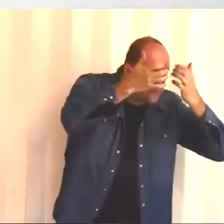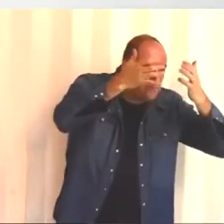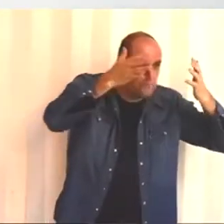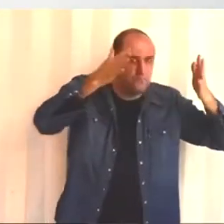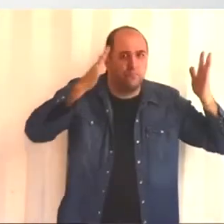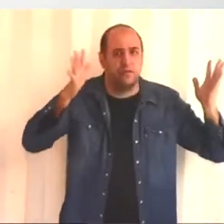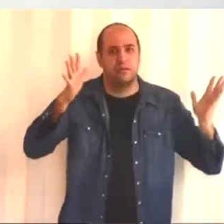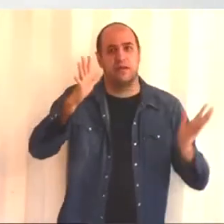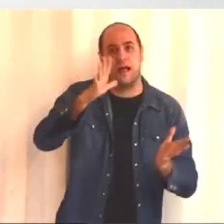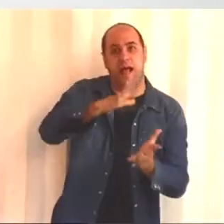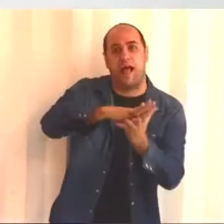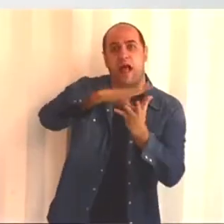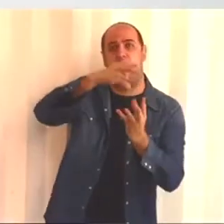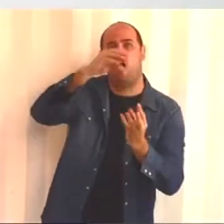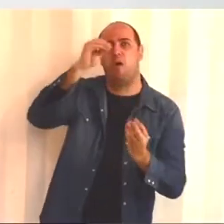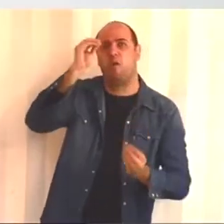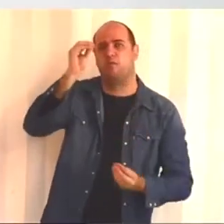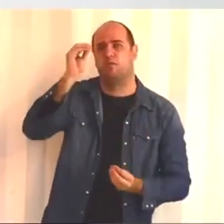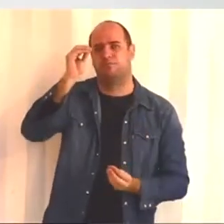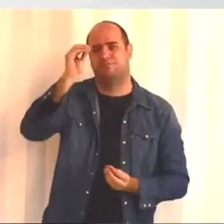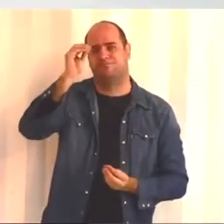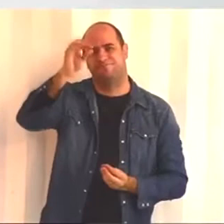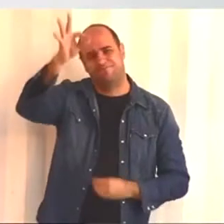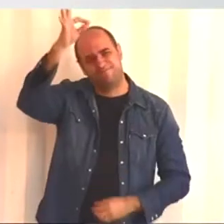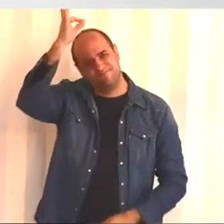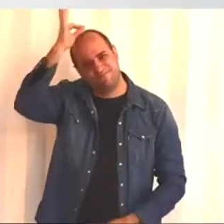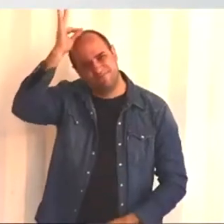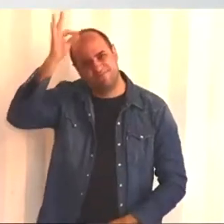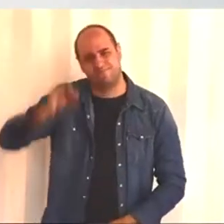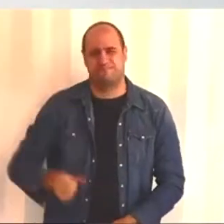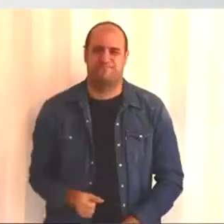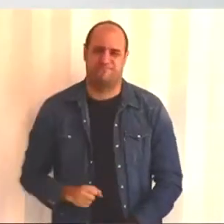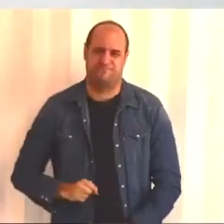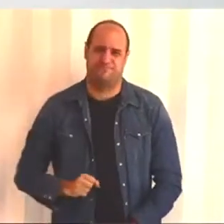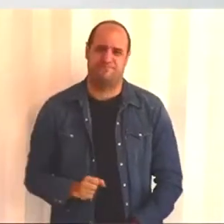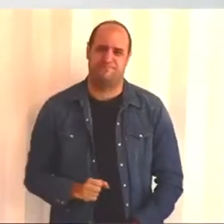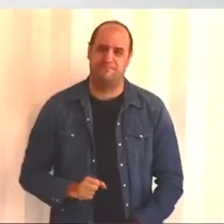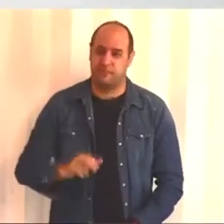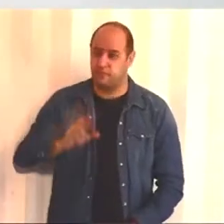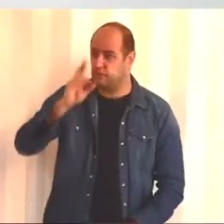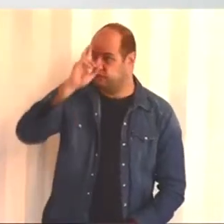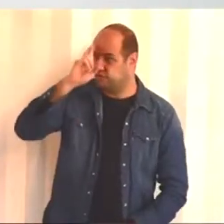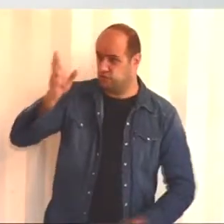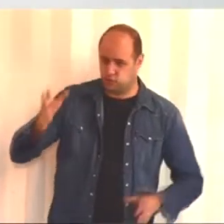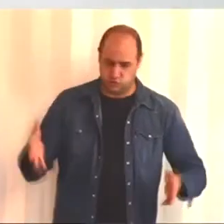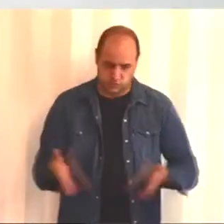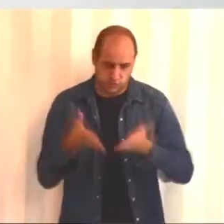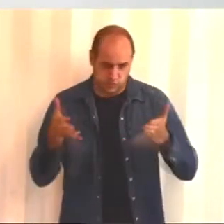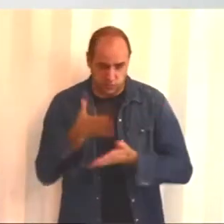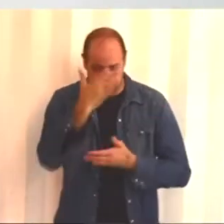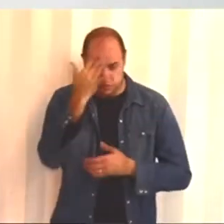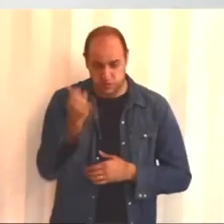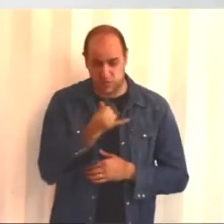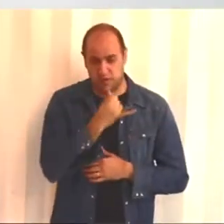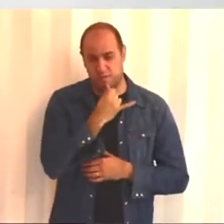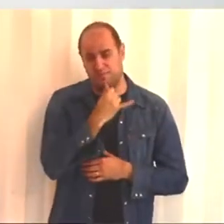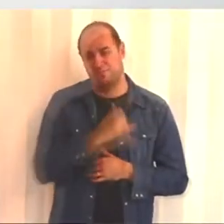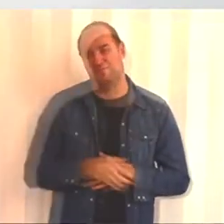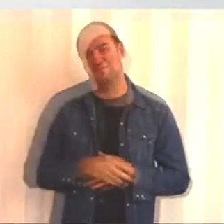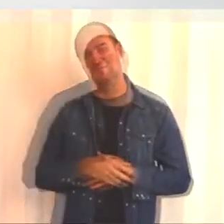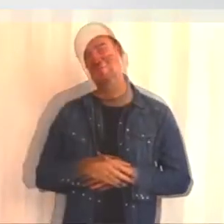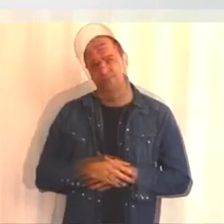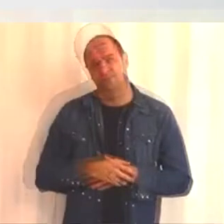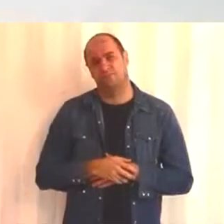espiritual. Ele abre os olhos aos cegos, o Senhor levanta os abatidos. Nós